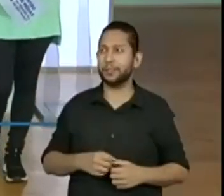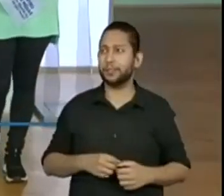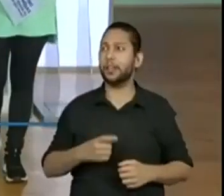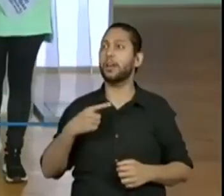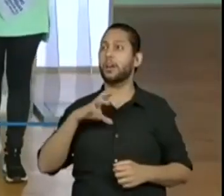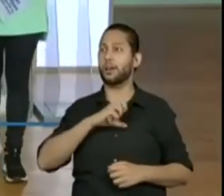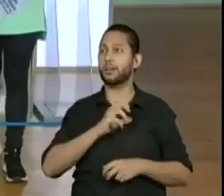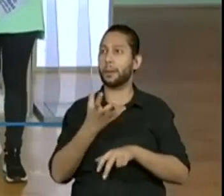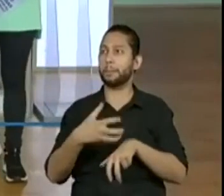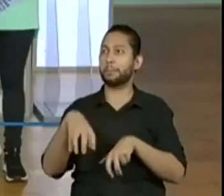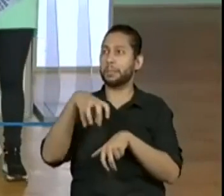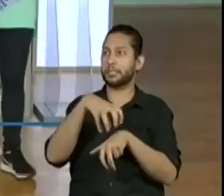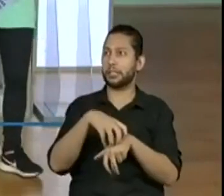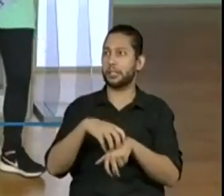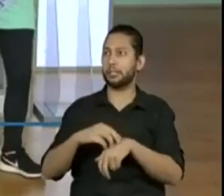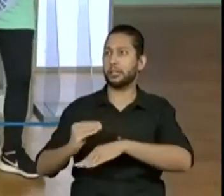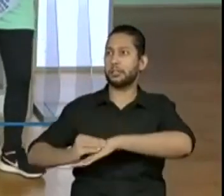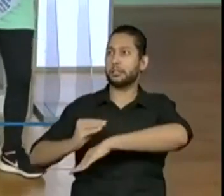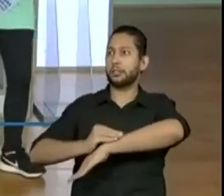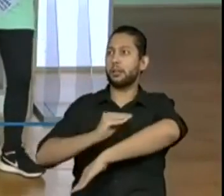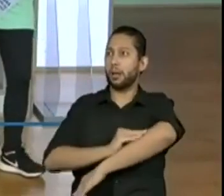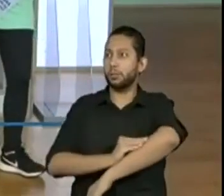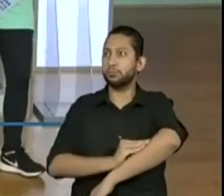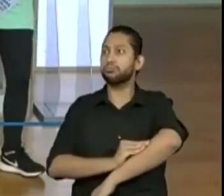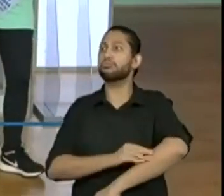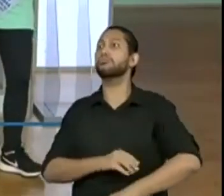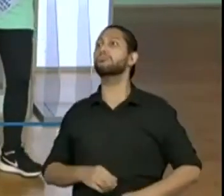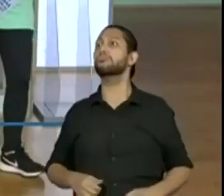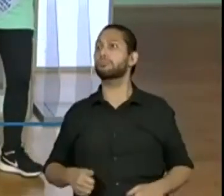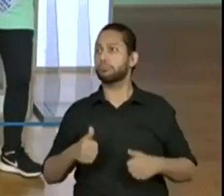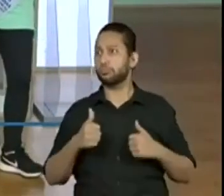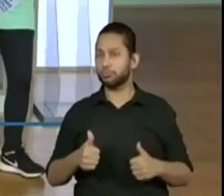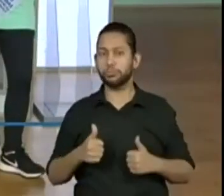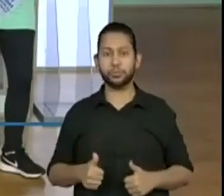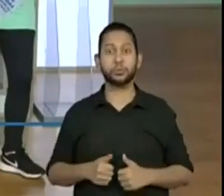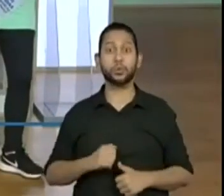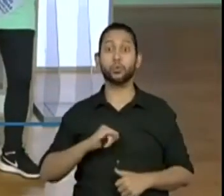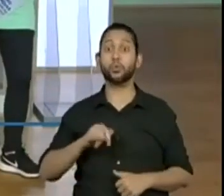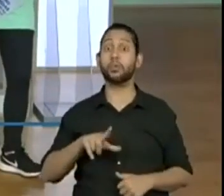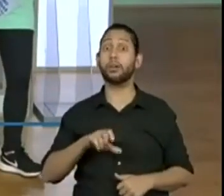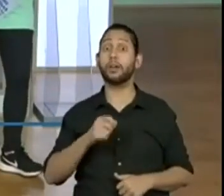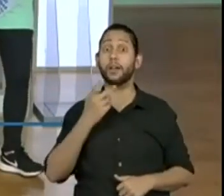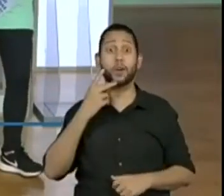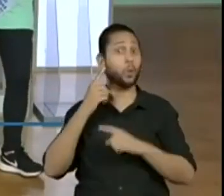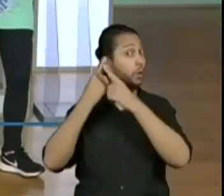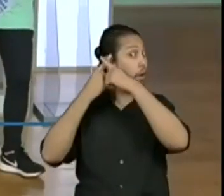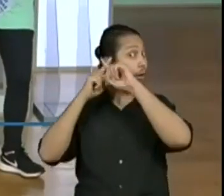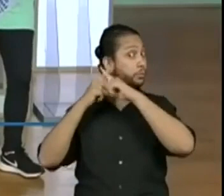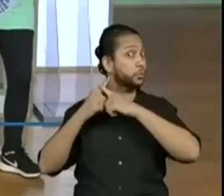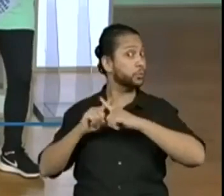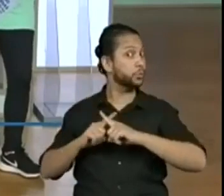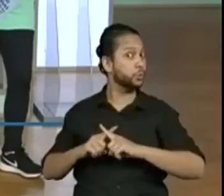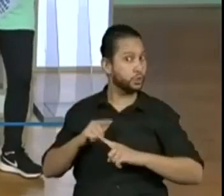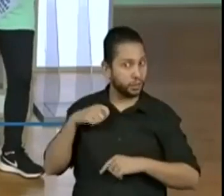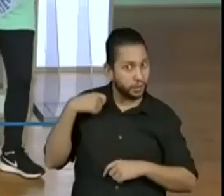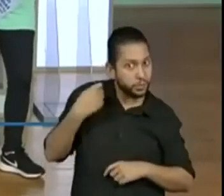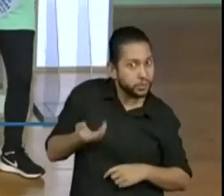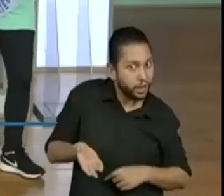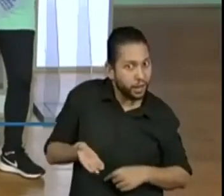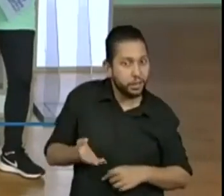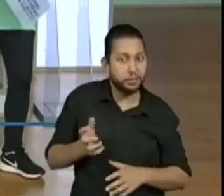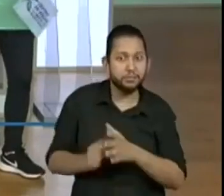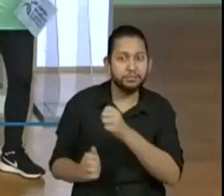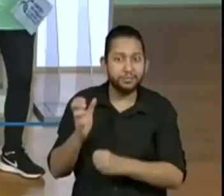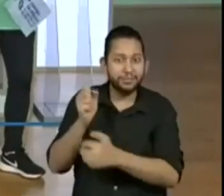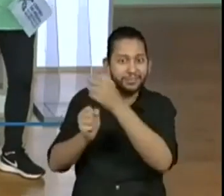Princesa e o Sapo. Que legal. A Juliana colocou a Rapunzel.